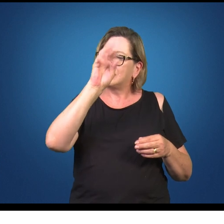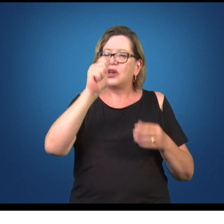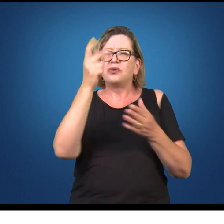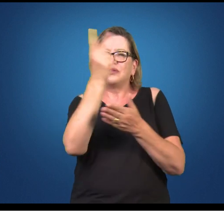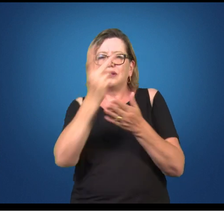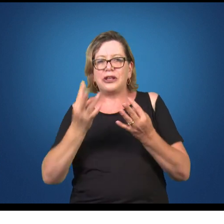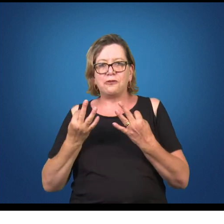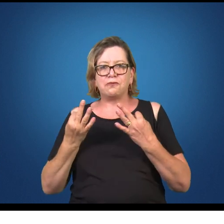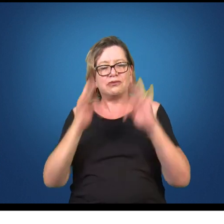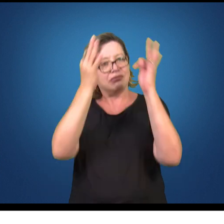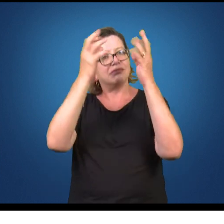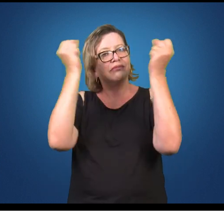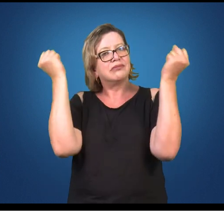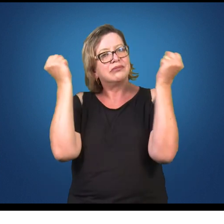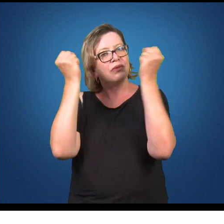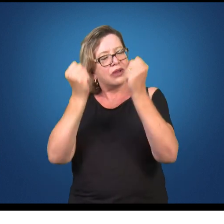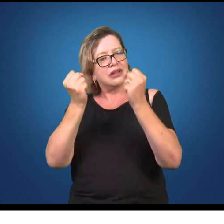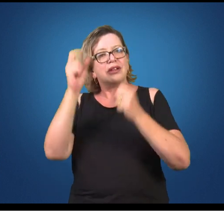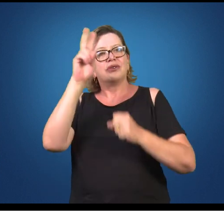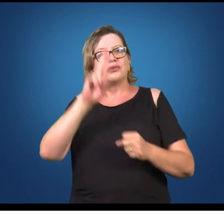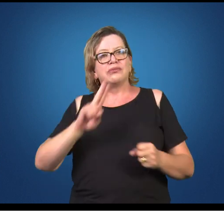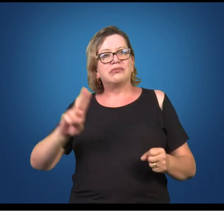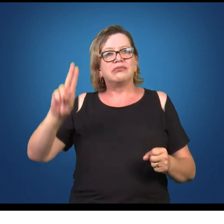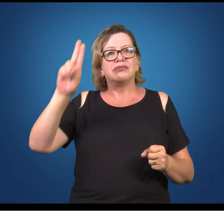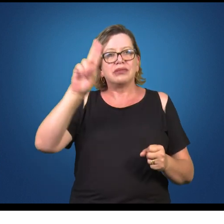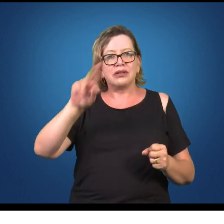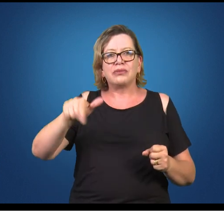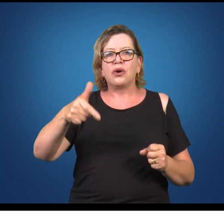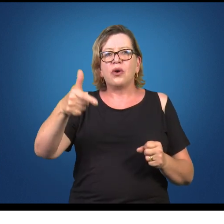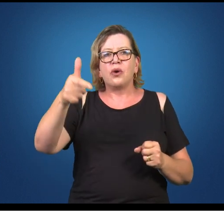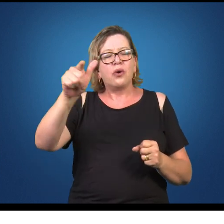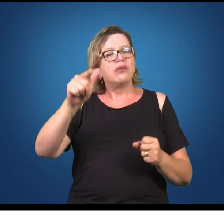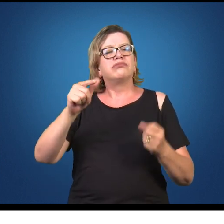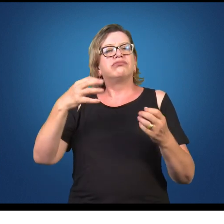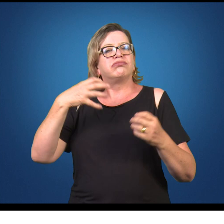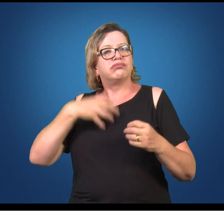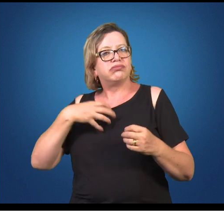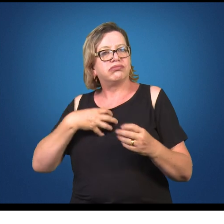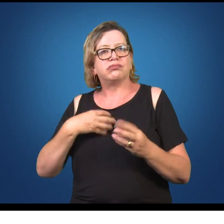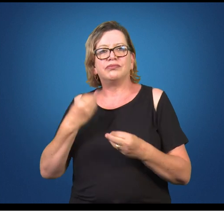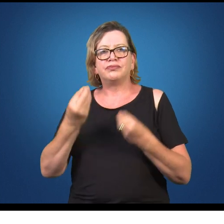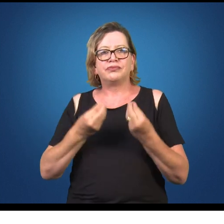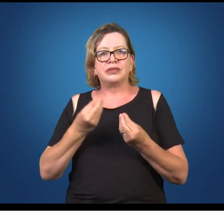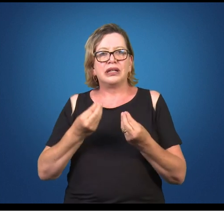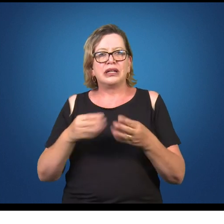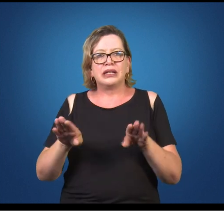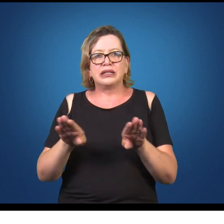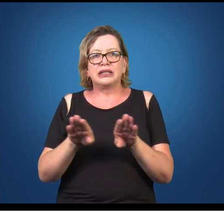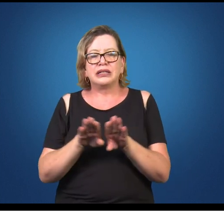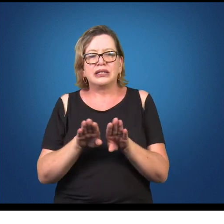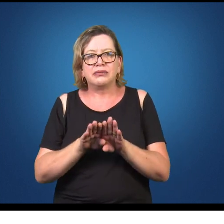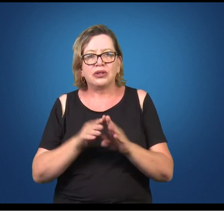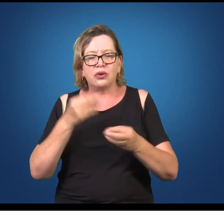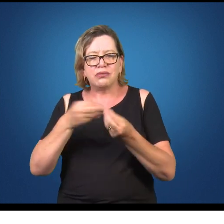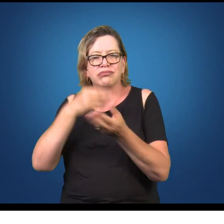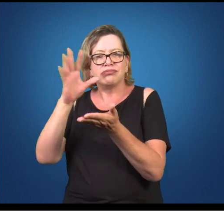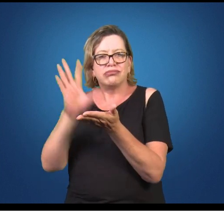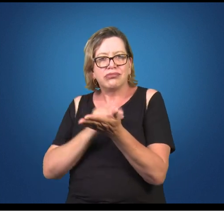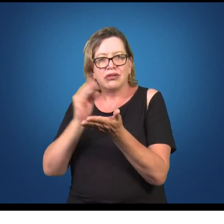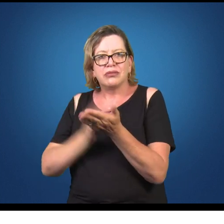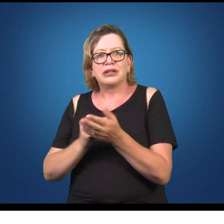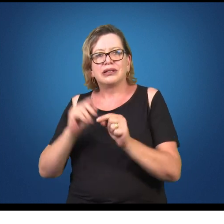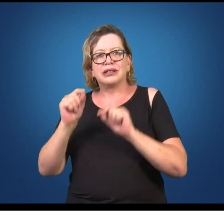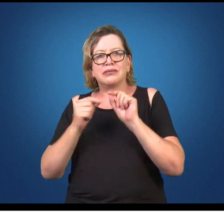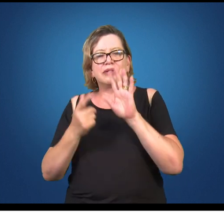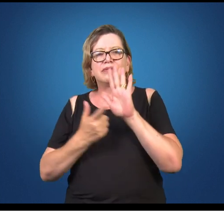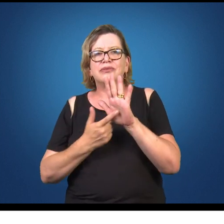isso pode ser aproveitado para outras habilidades, né? Sim. Então, a questão da reprodução, da questão do